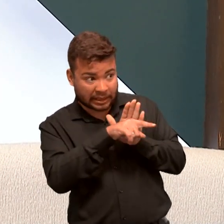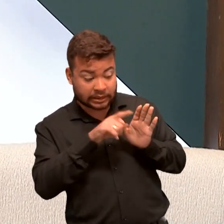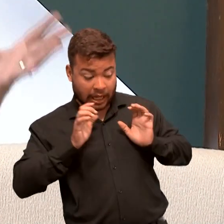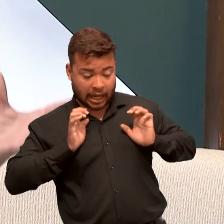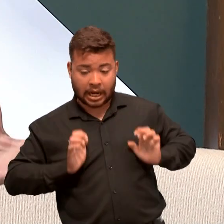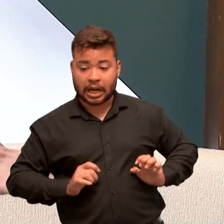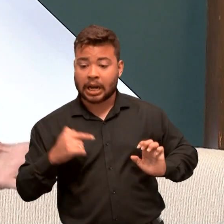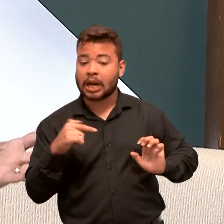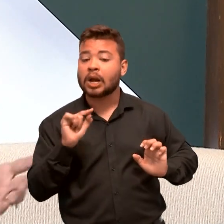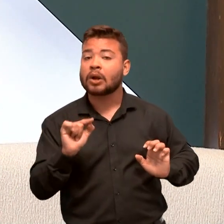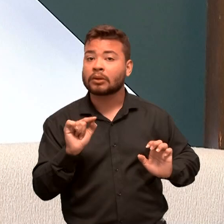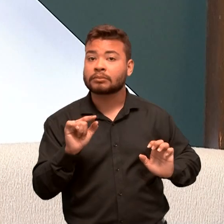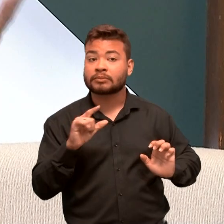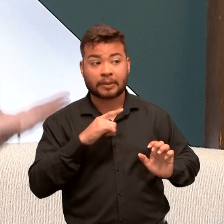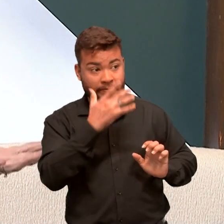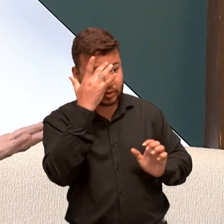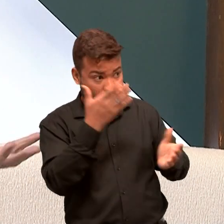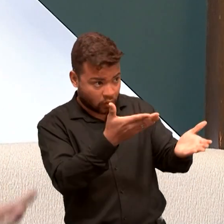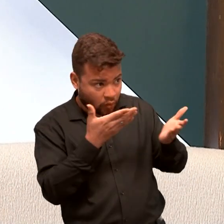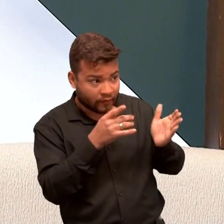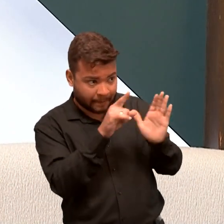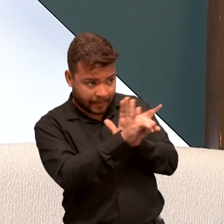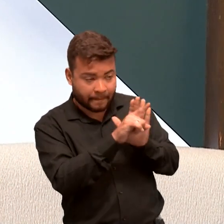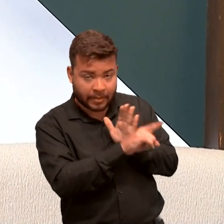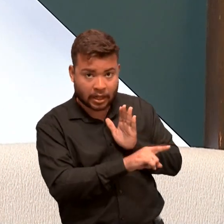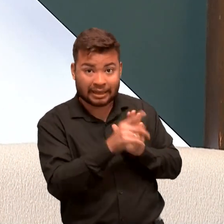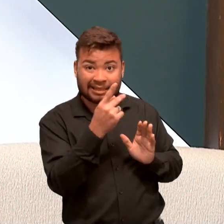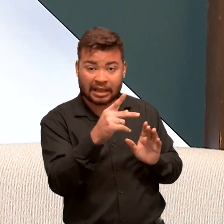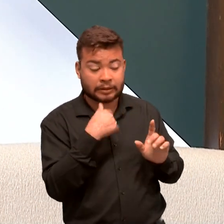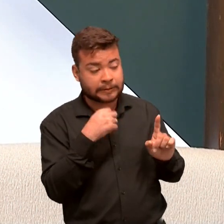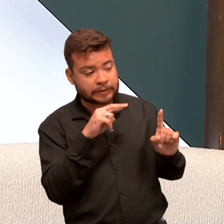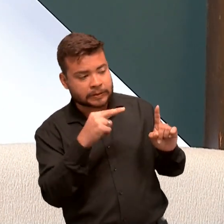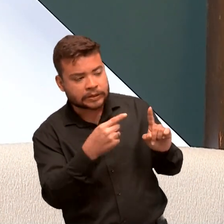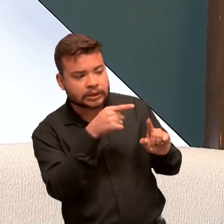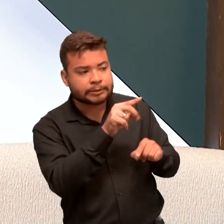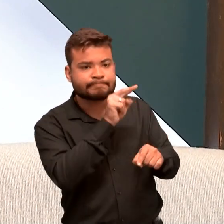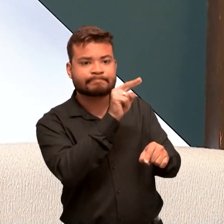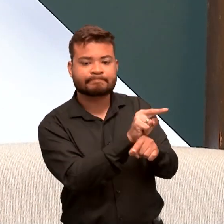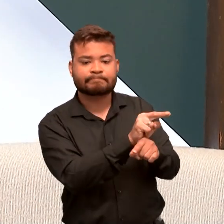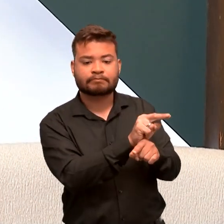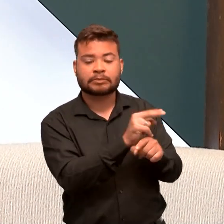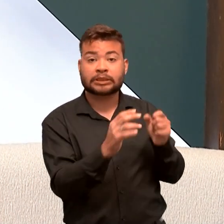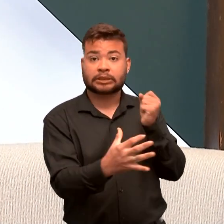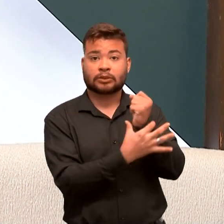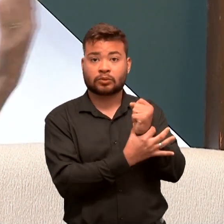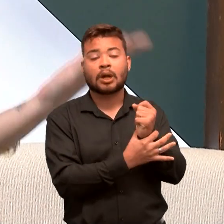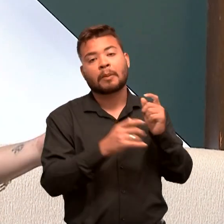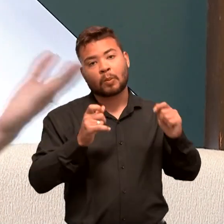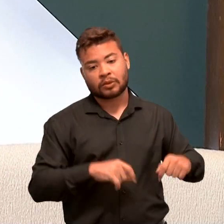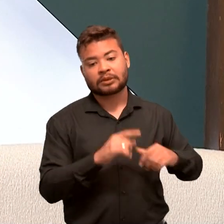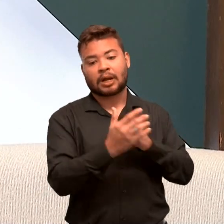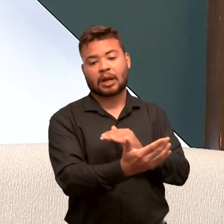gente olhar para o participante, olhar para a pessoa e deixar ele seguro, protegê-lo, para que ele possa contribuir com a gente, mas